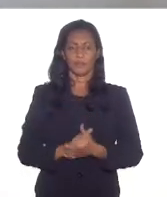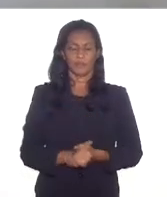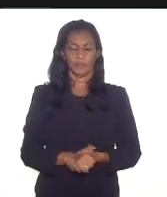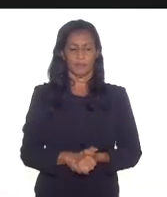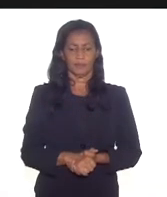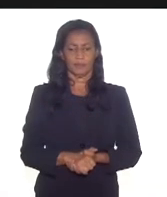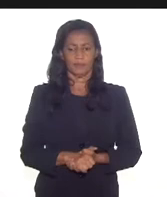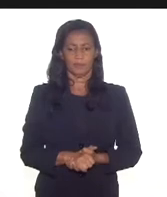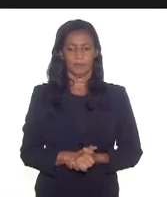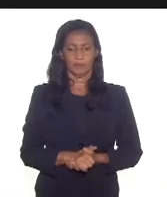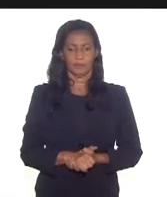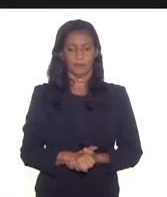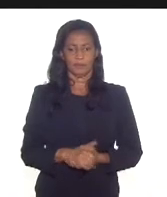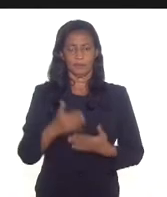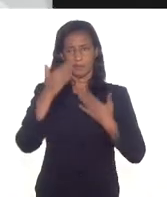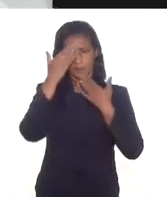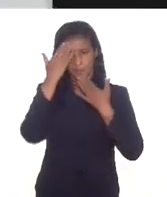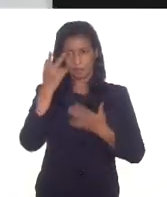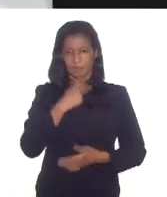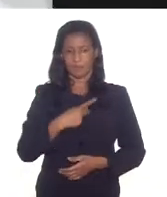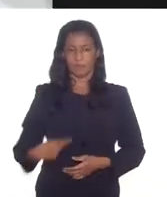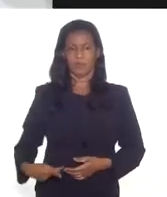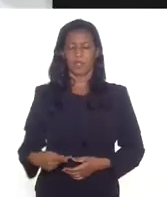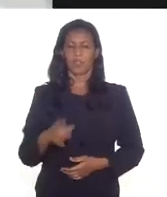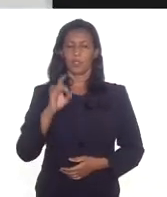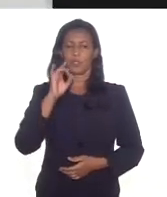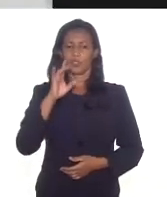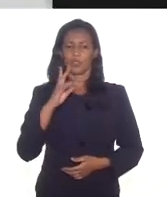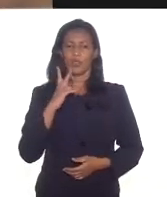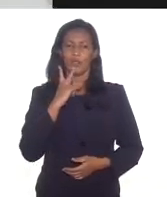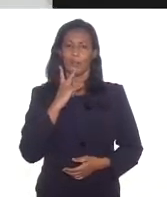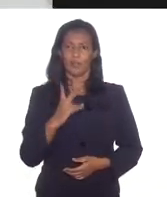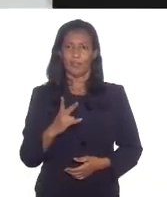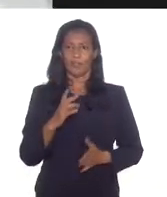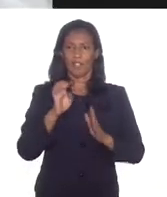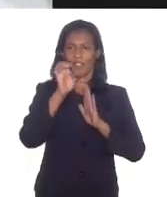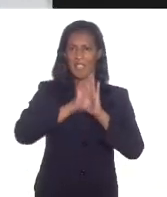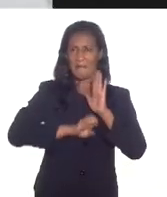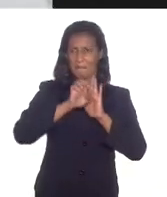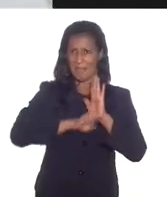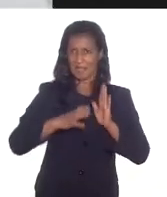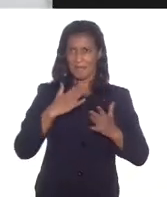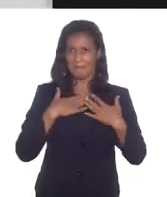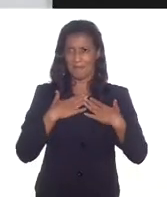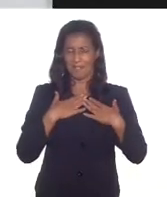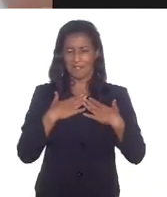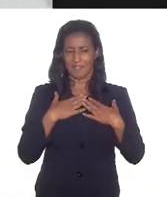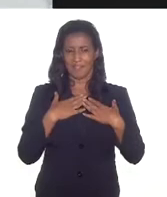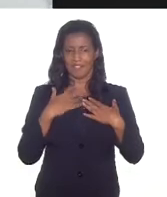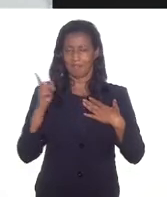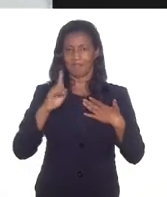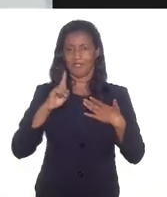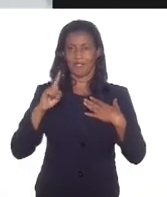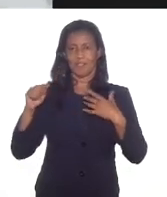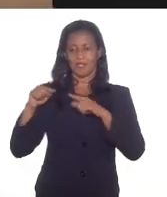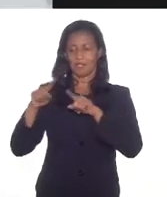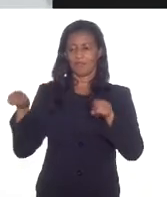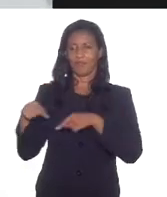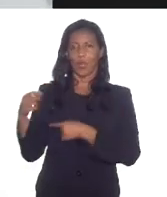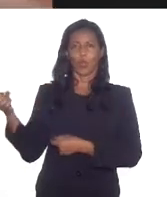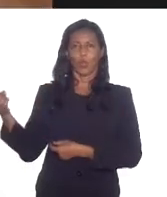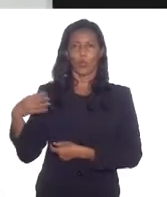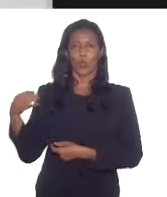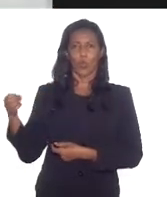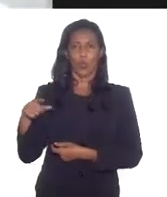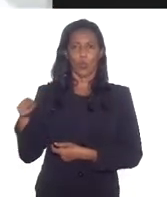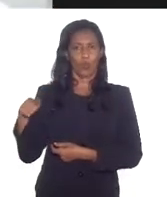Lucinha. Obrigado, presidente. Só apenas corrigir que o senhor falou que a emenda era minha, mas, na verdade, ela é da bancada do Novo, externa